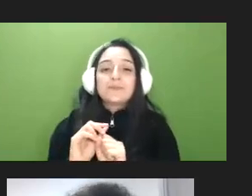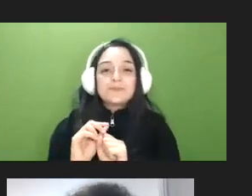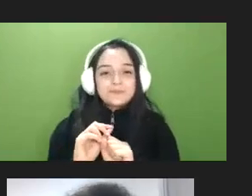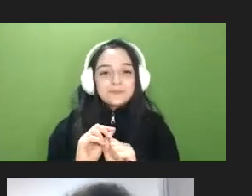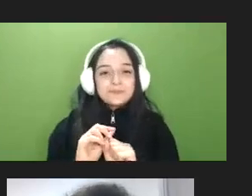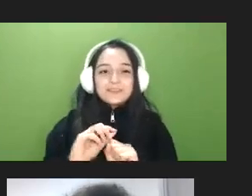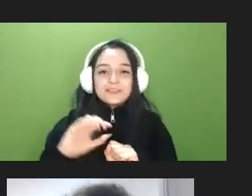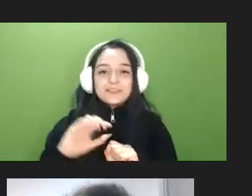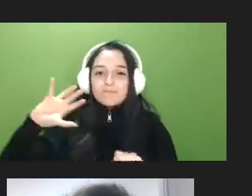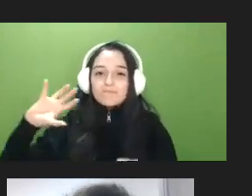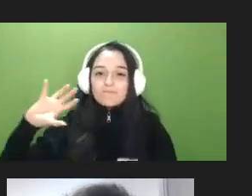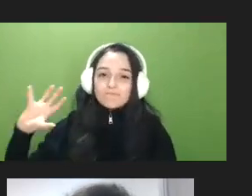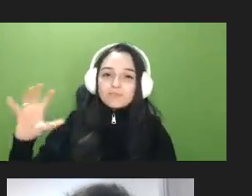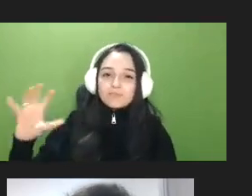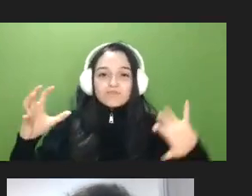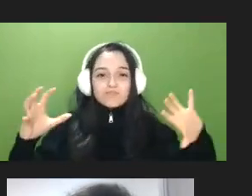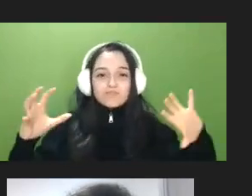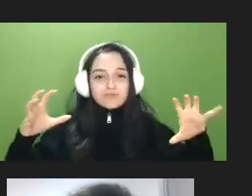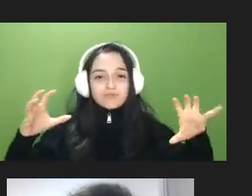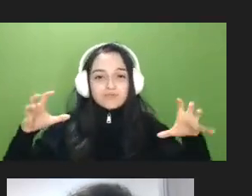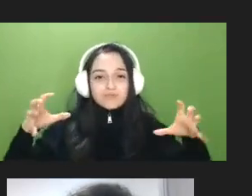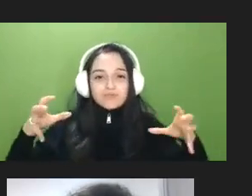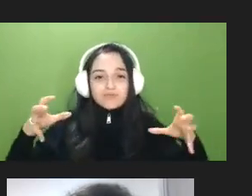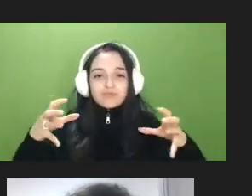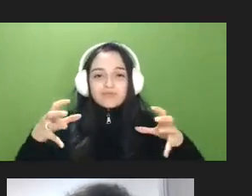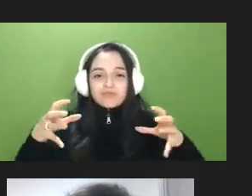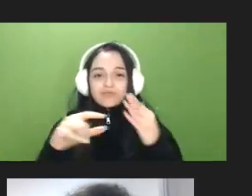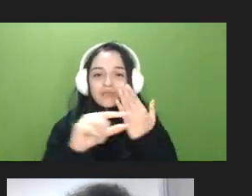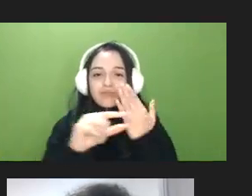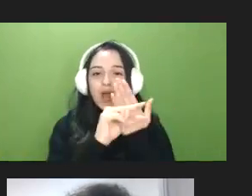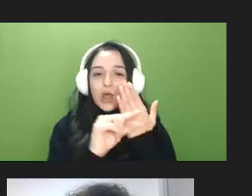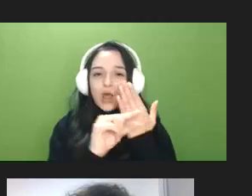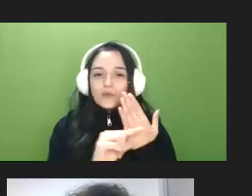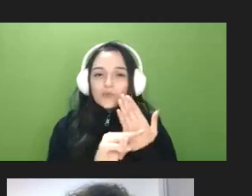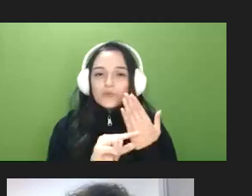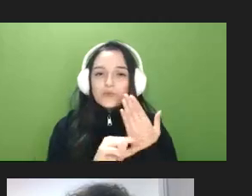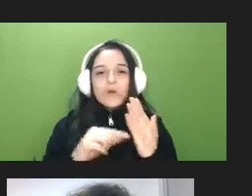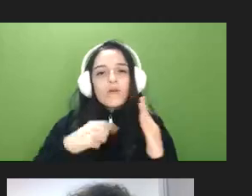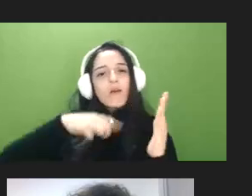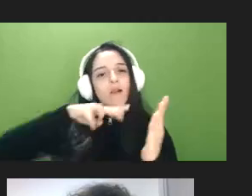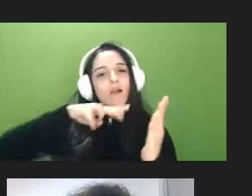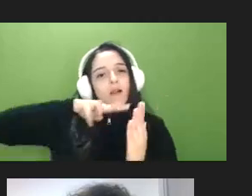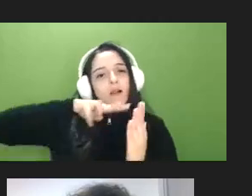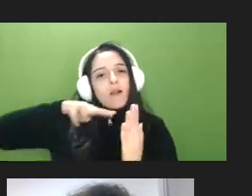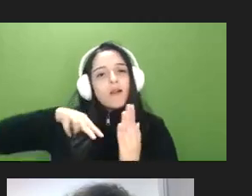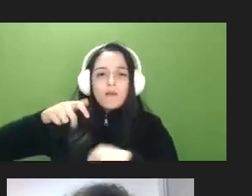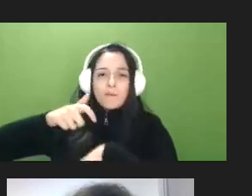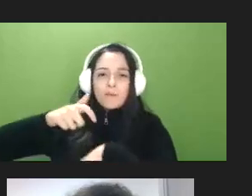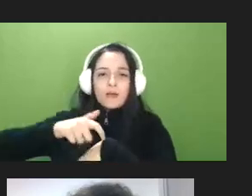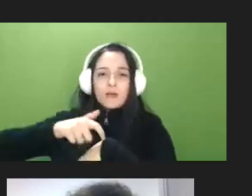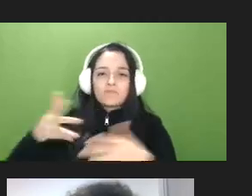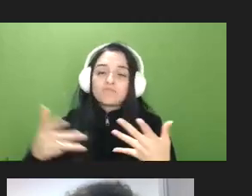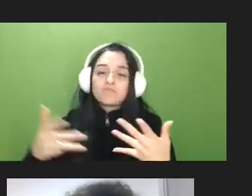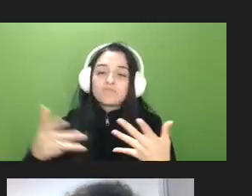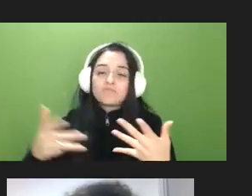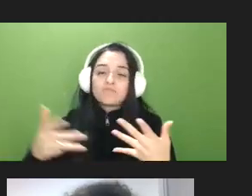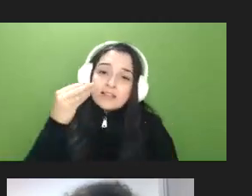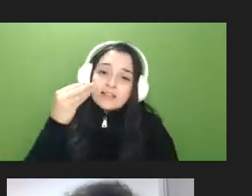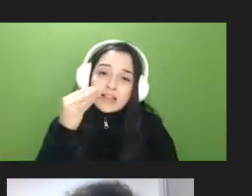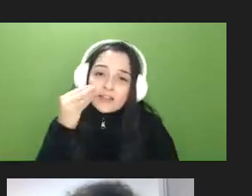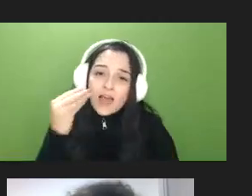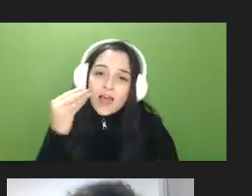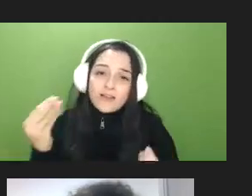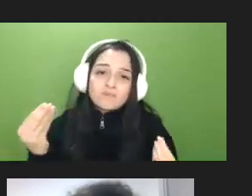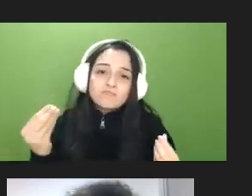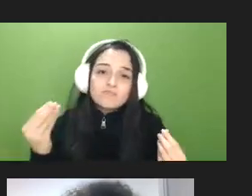aí de autorias, de leituras que eu fui fazendo ao longo desses tempos, para tentar uma